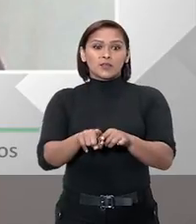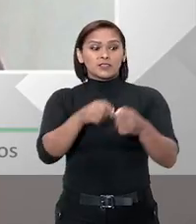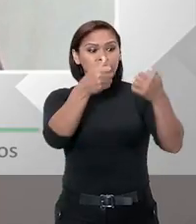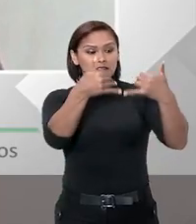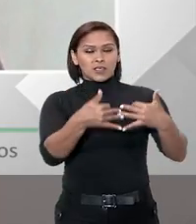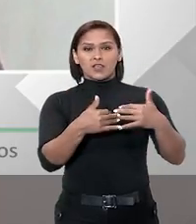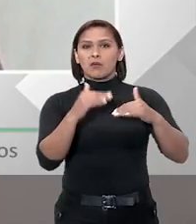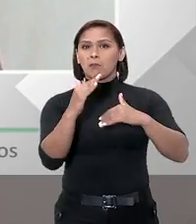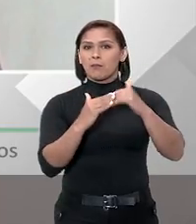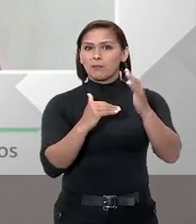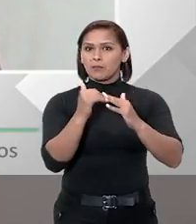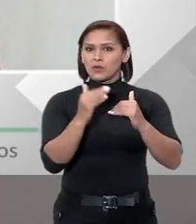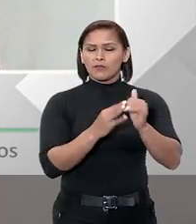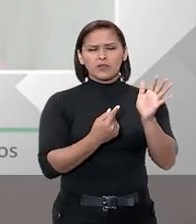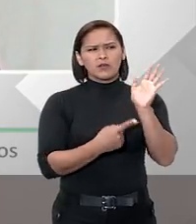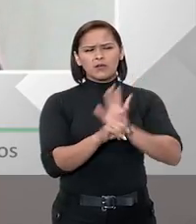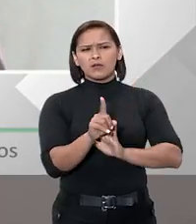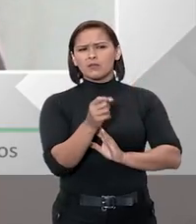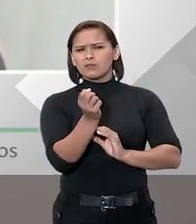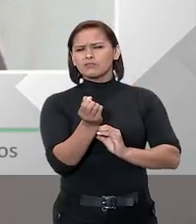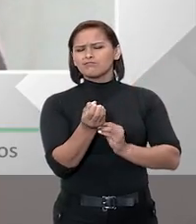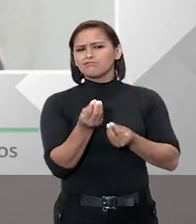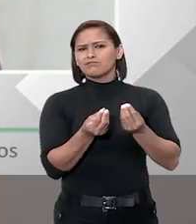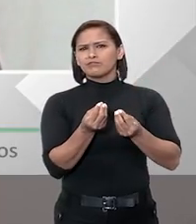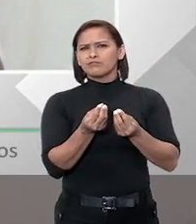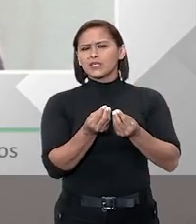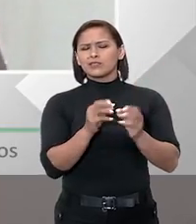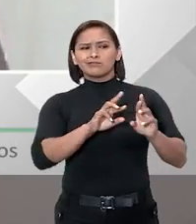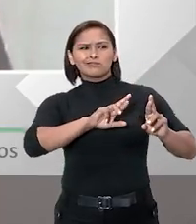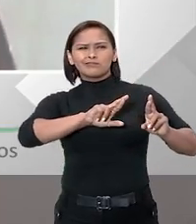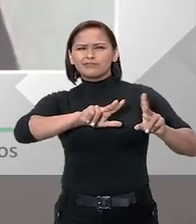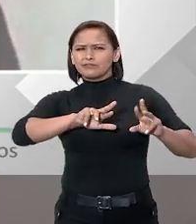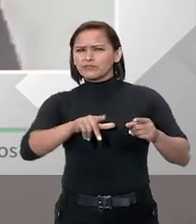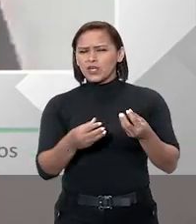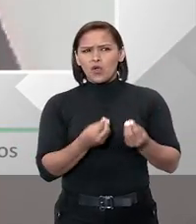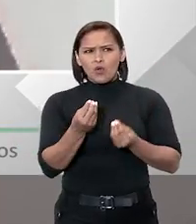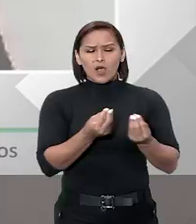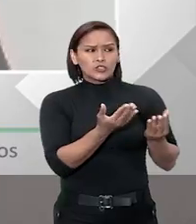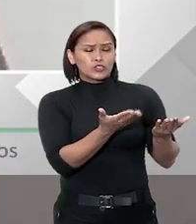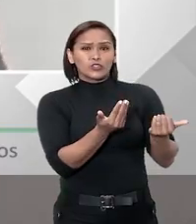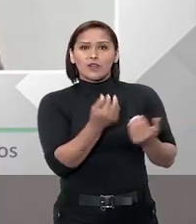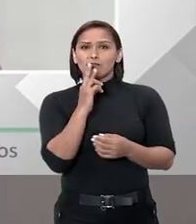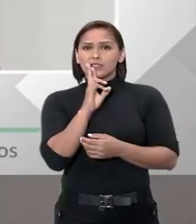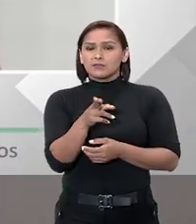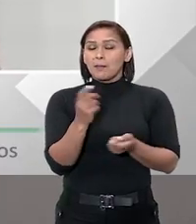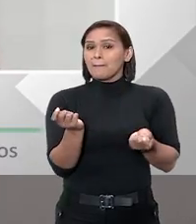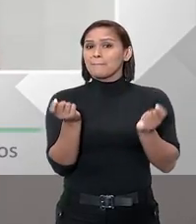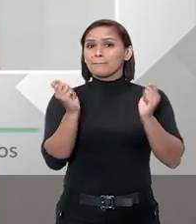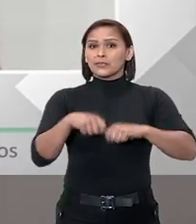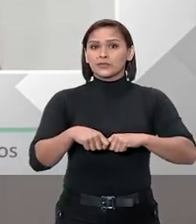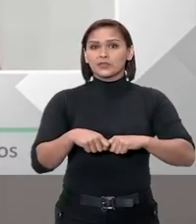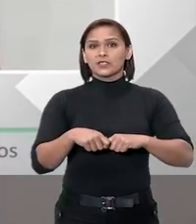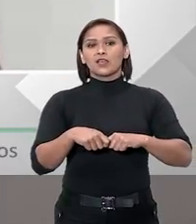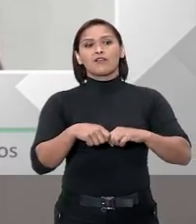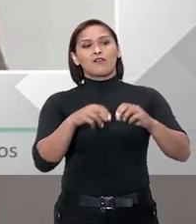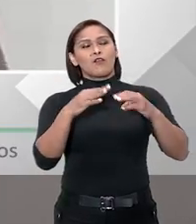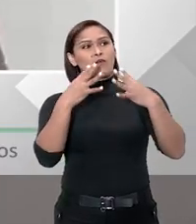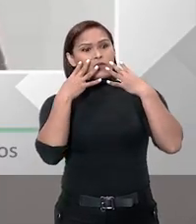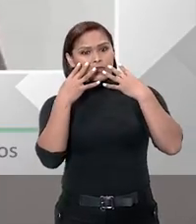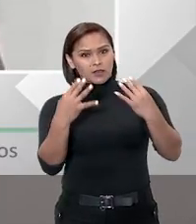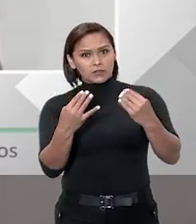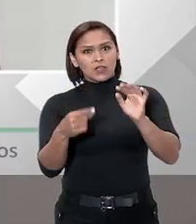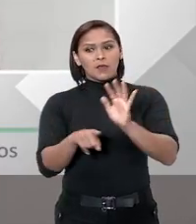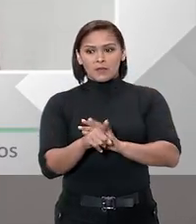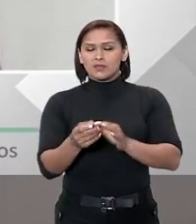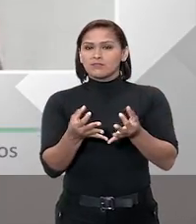que o profissional fez uma pergunta totalmente descabida à adolescente na audiência, e mesmo